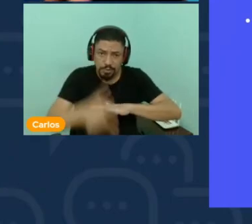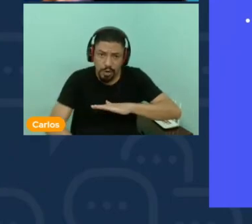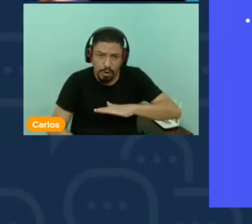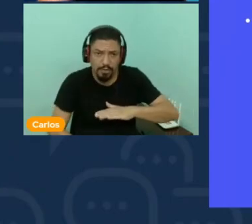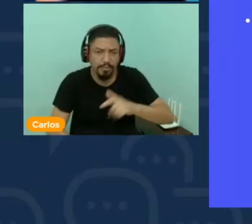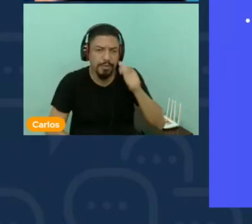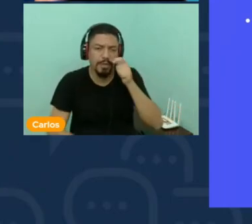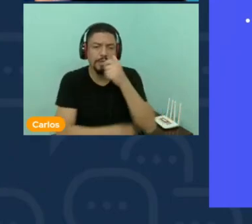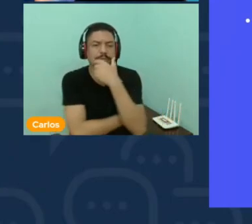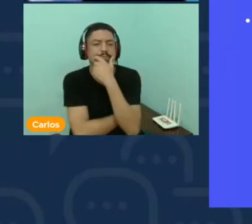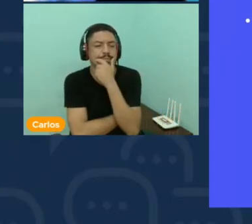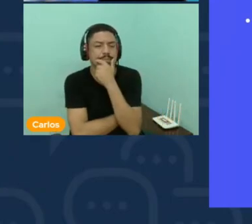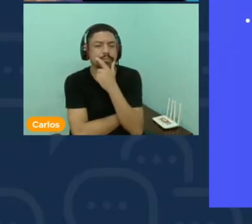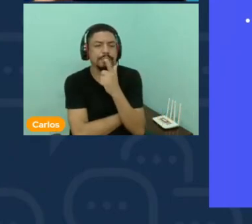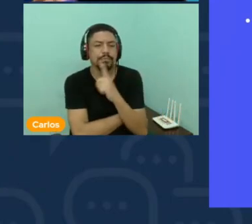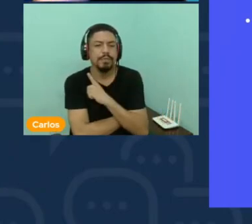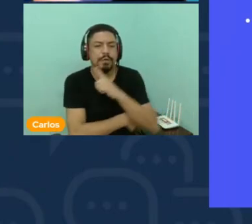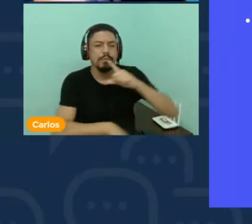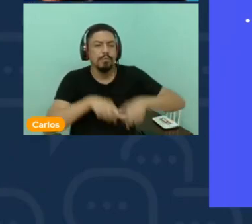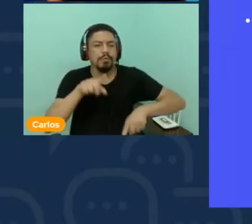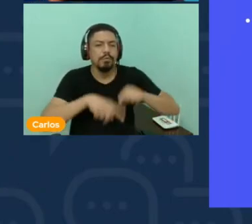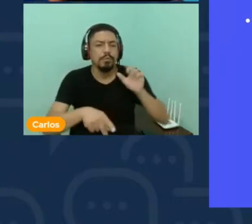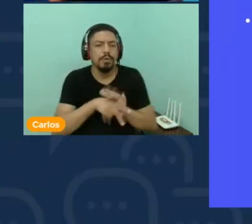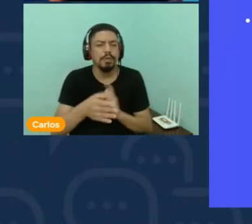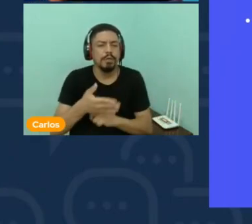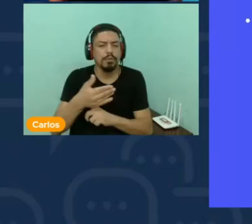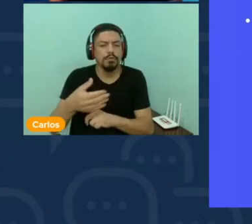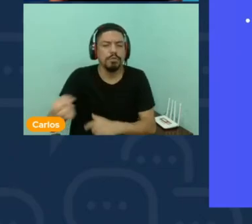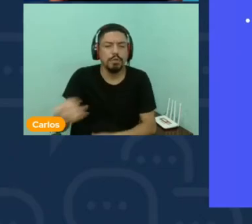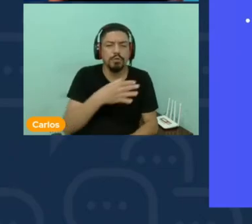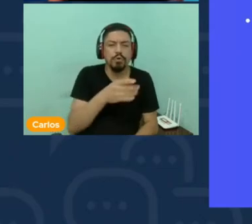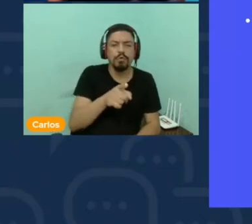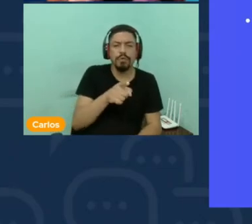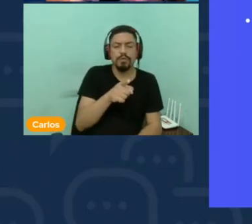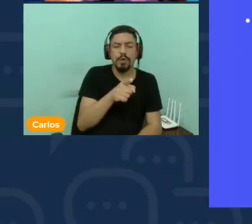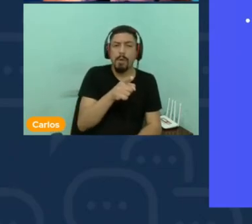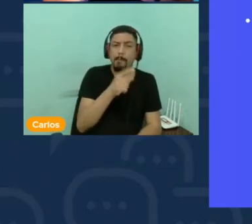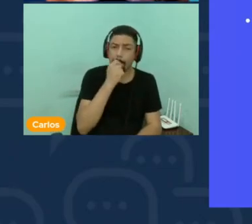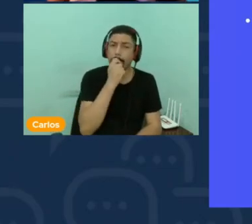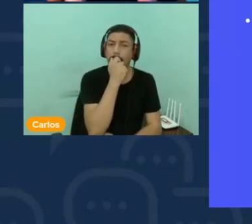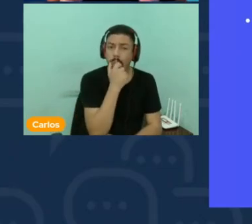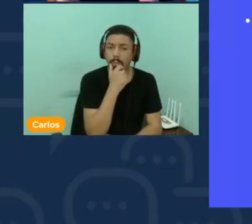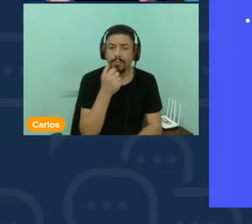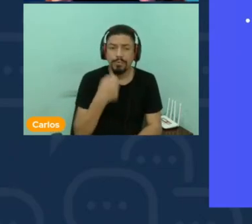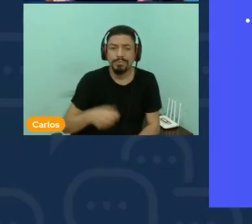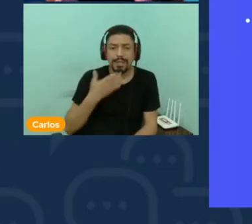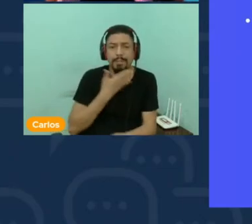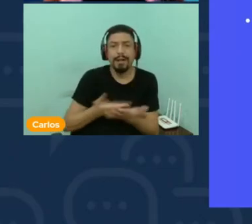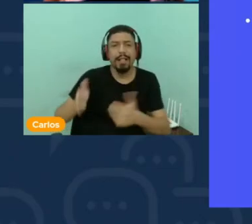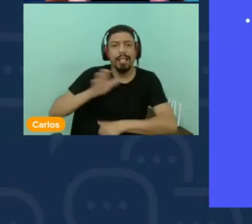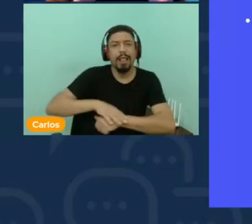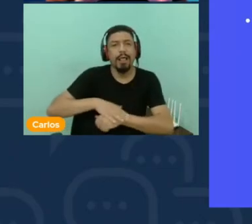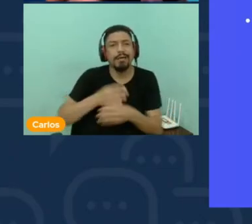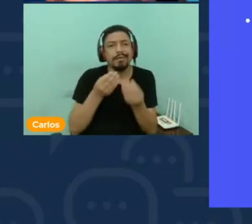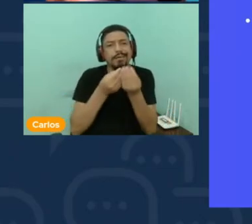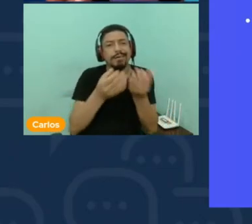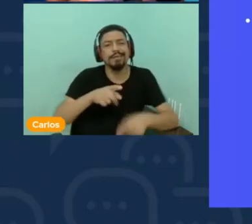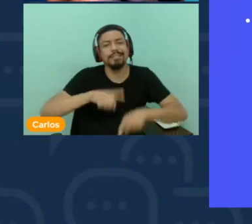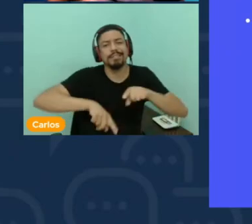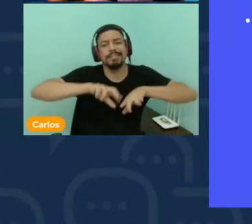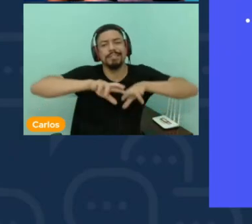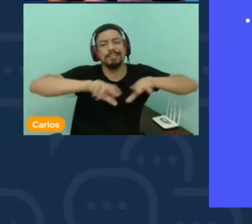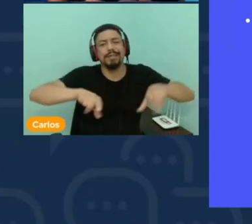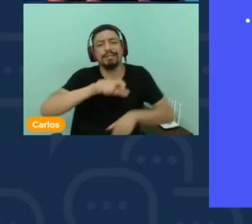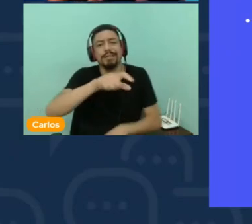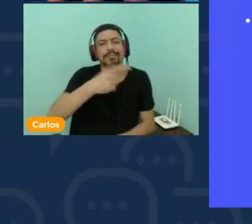opa, deixa eu oferecer um produto de tecnologia novo para ele. Então, eu não vou perder tempo oferecendo-lhe produtos que ele não